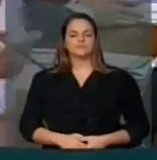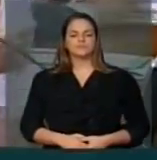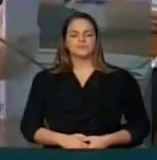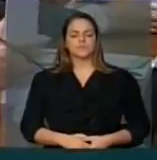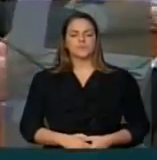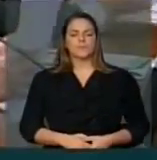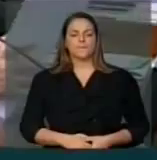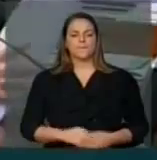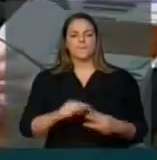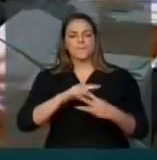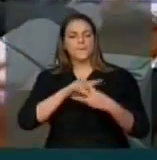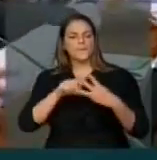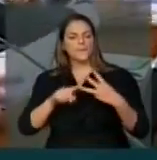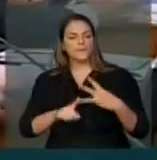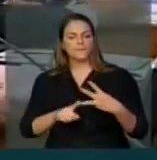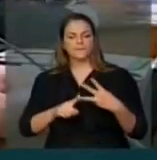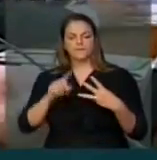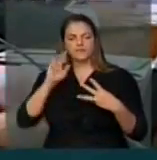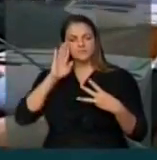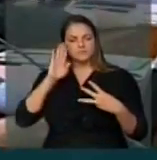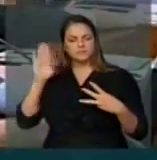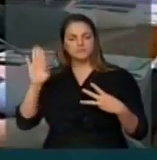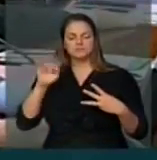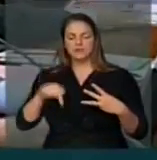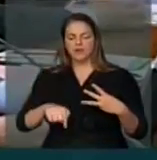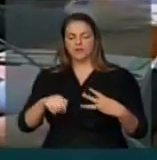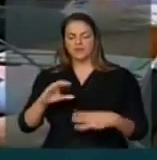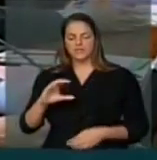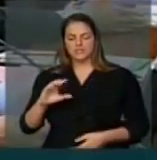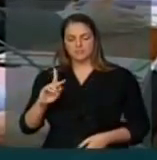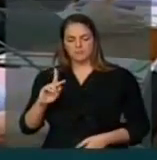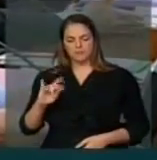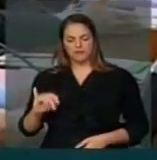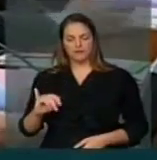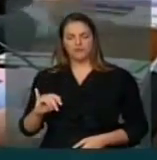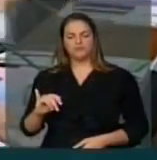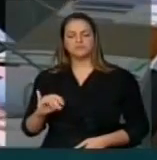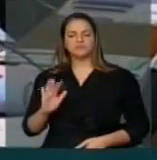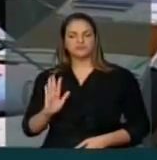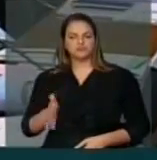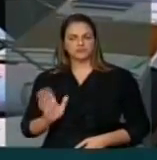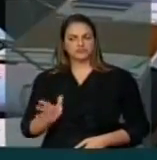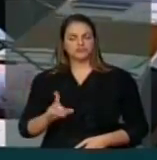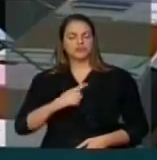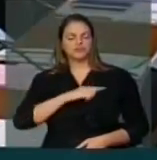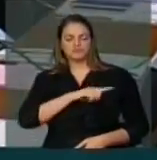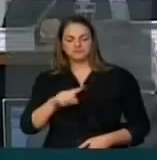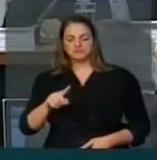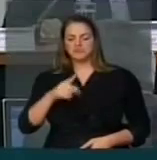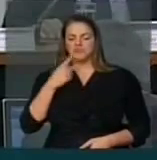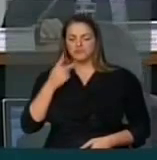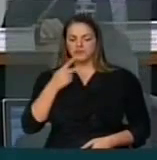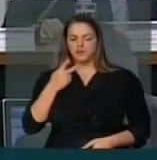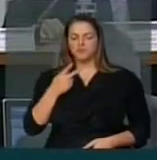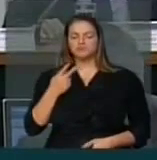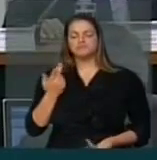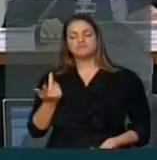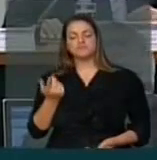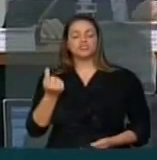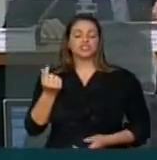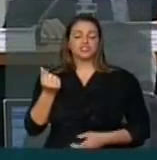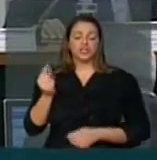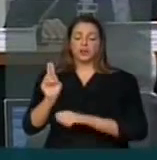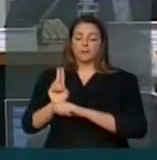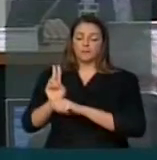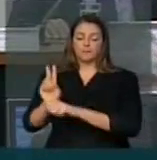que as três motivações principais dessa CPI foram abordadas. Primeiro, a questão dos empréstimos